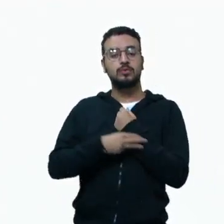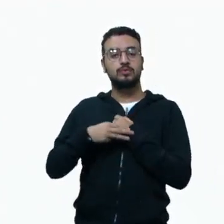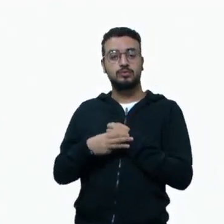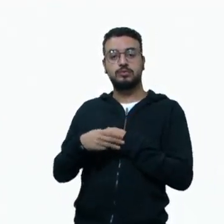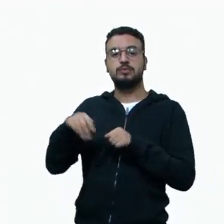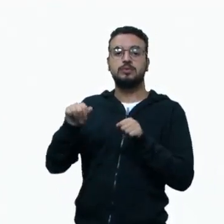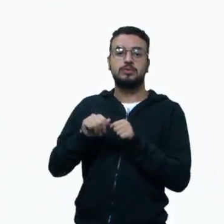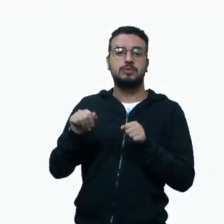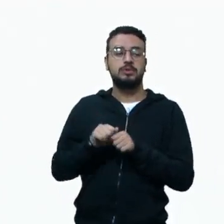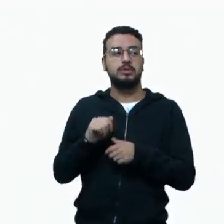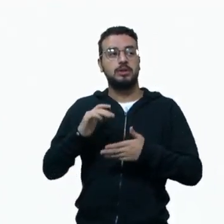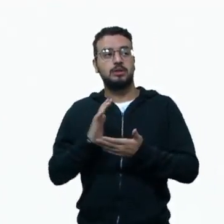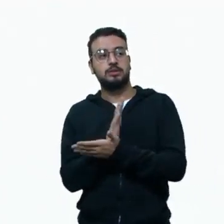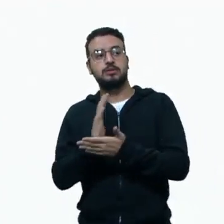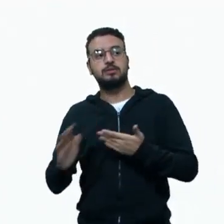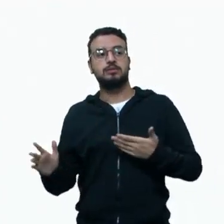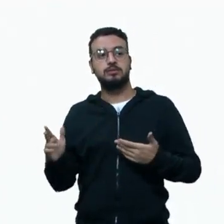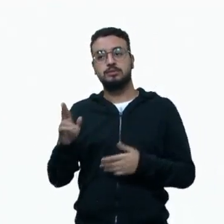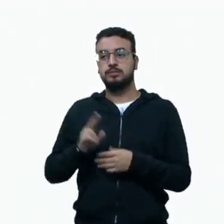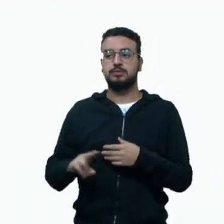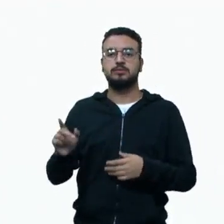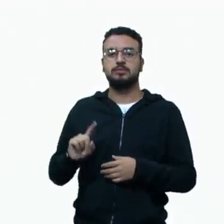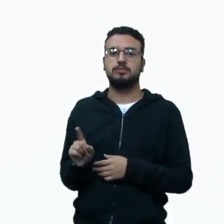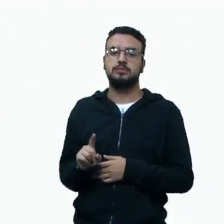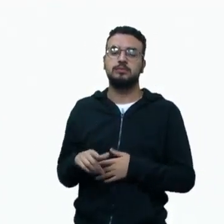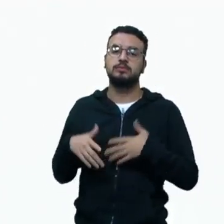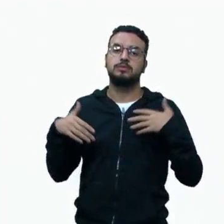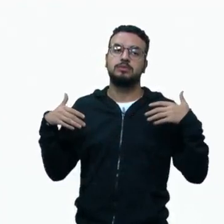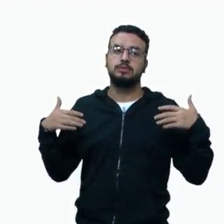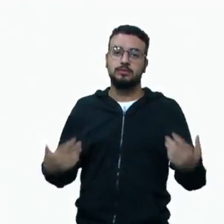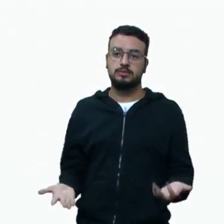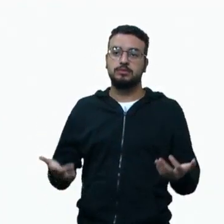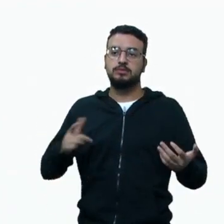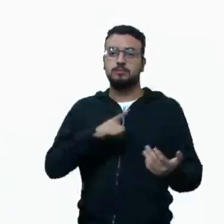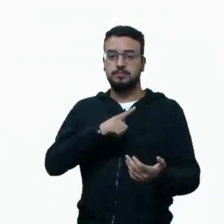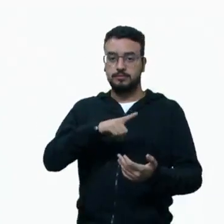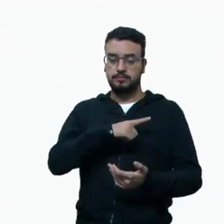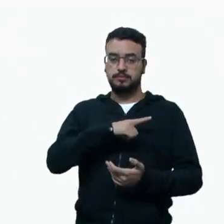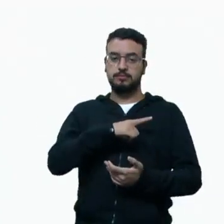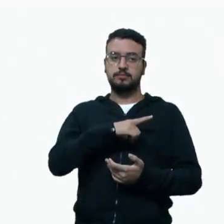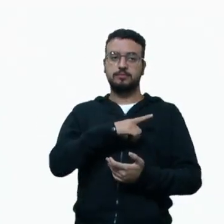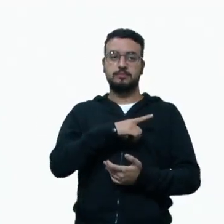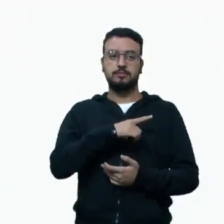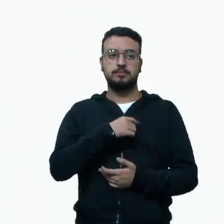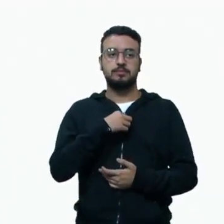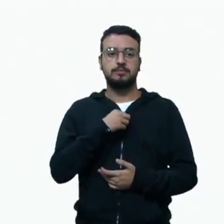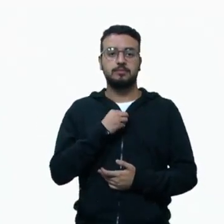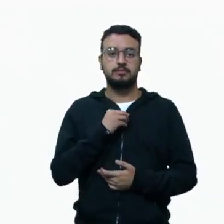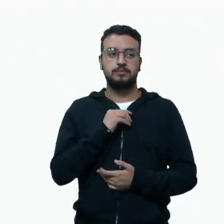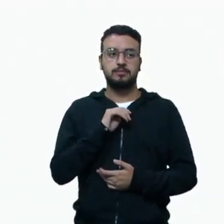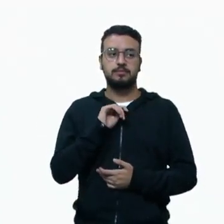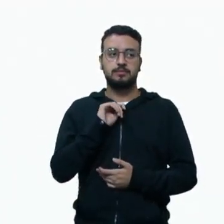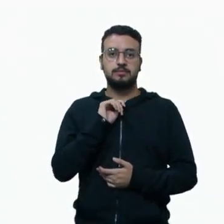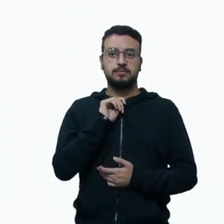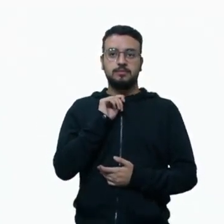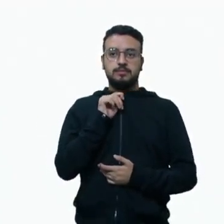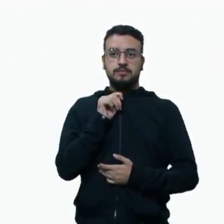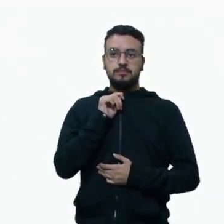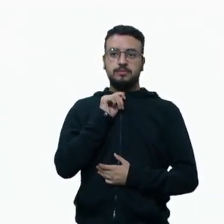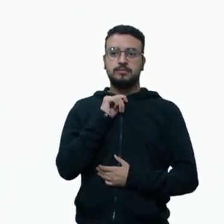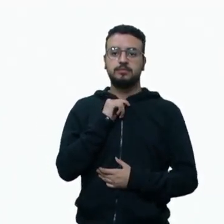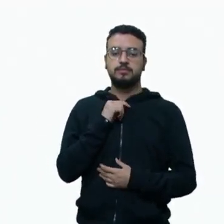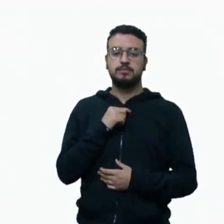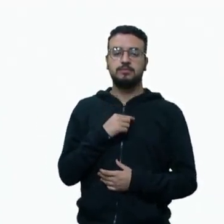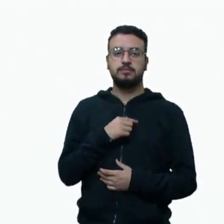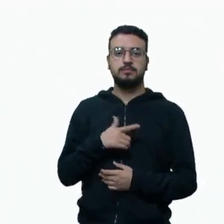músculo que vai atuar na estabilização dele. Então, eu tenho aí, tá, a